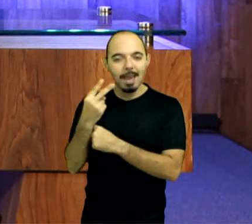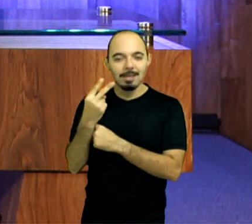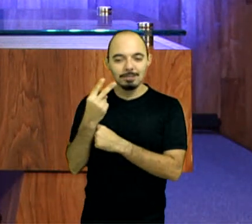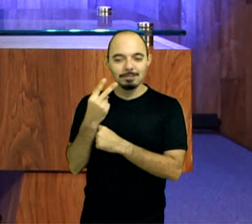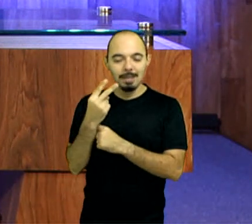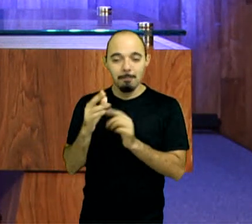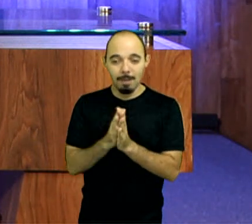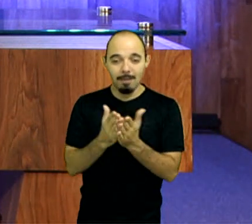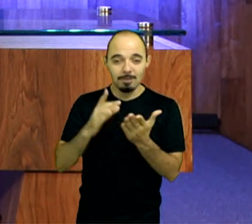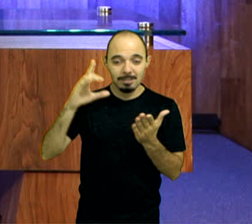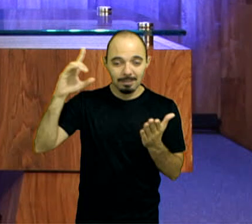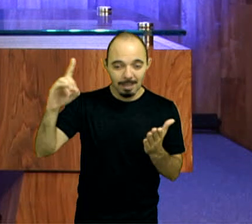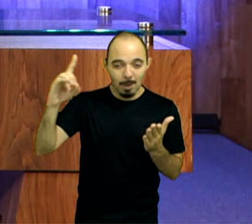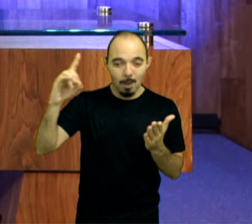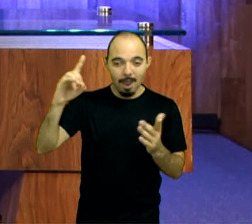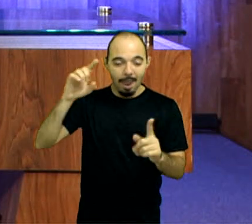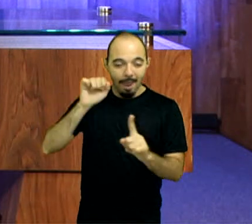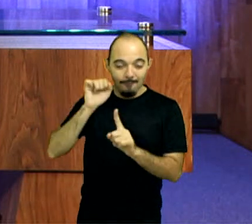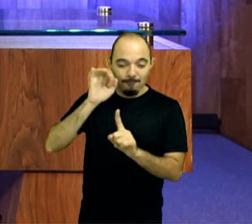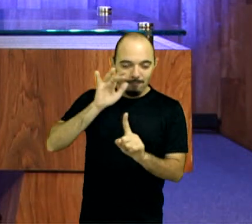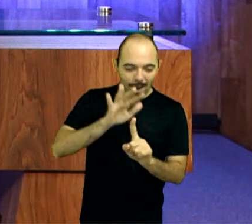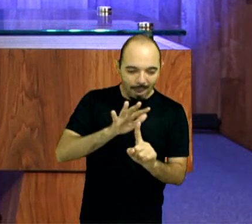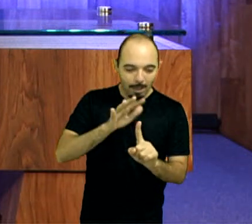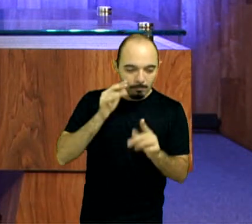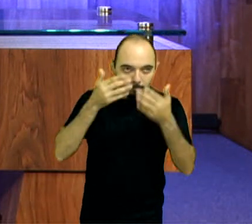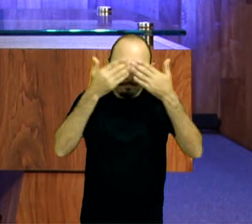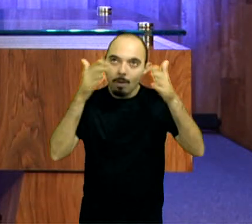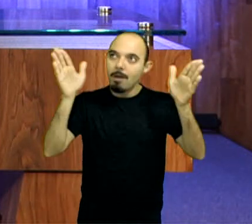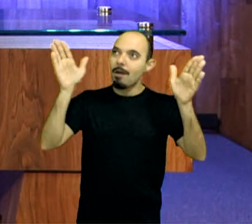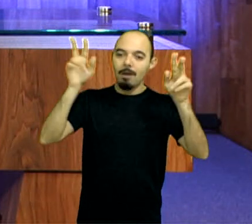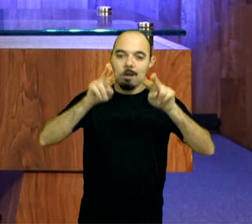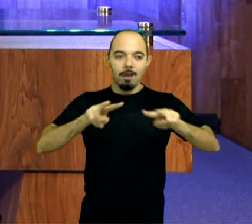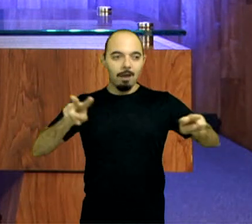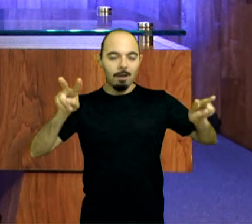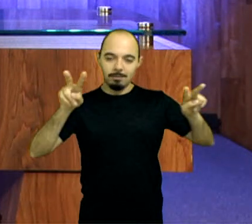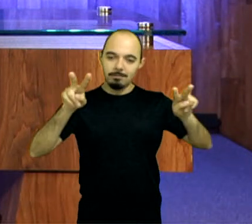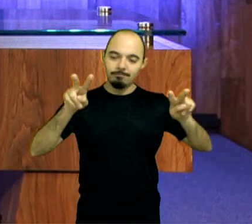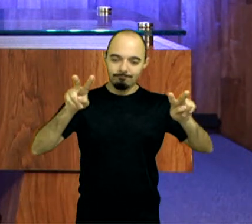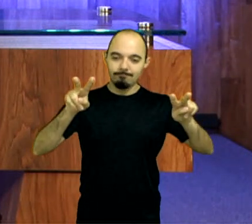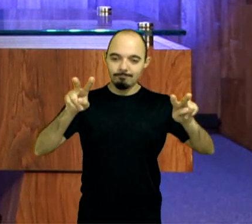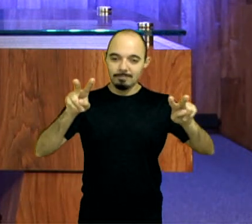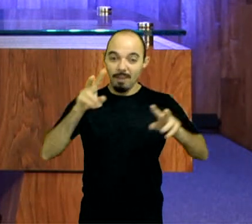é revelação, a palavra de Deus é força, a palavra de Deus é